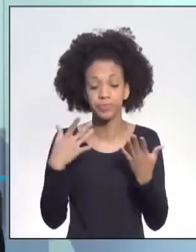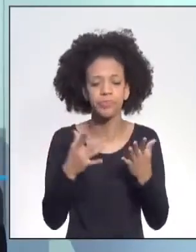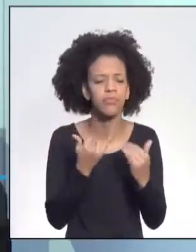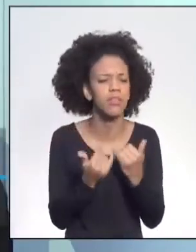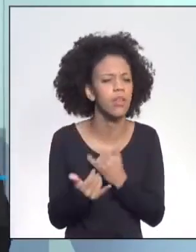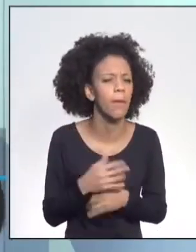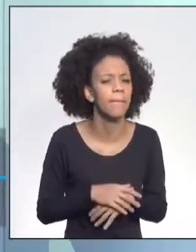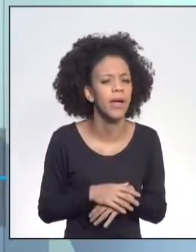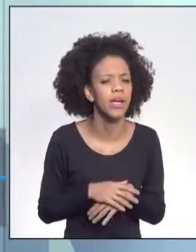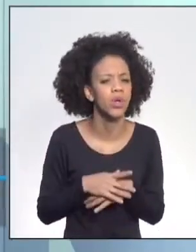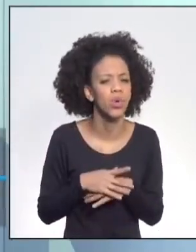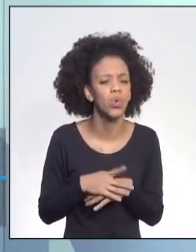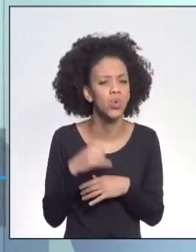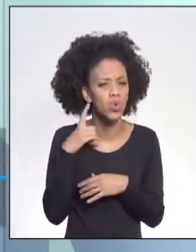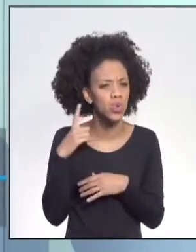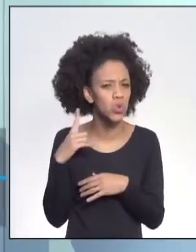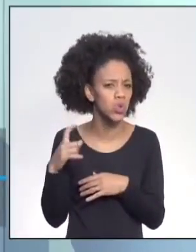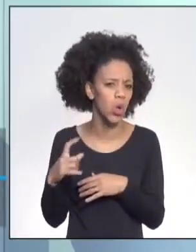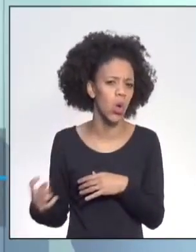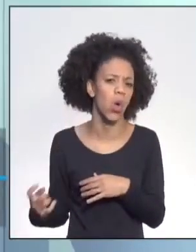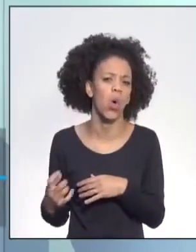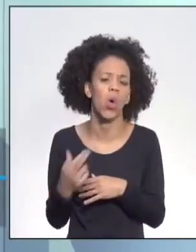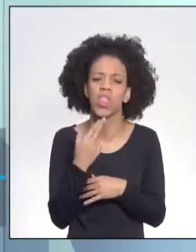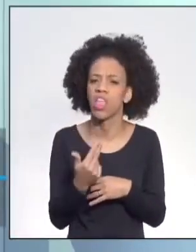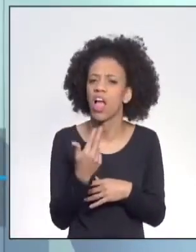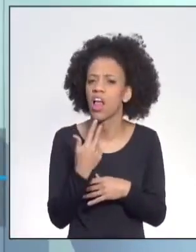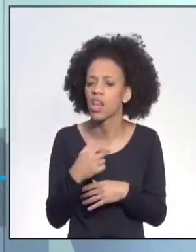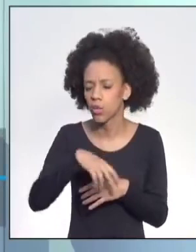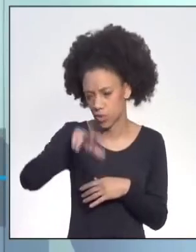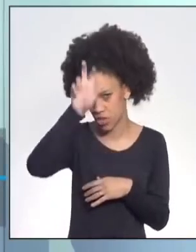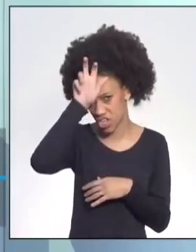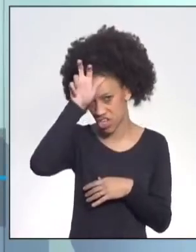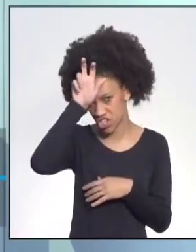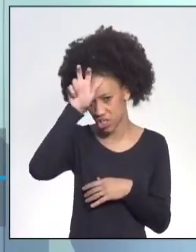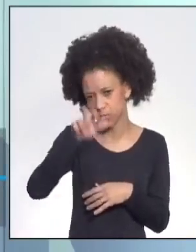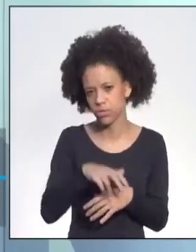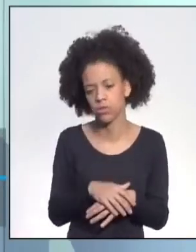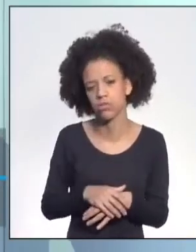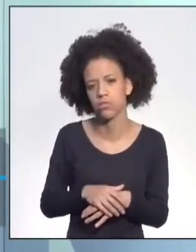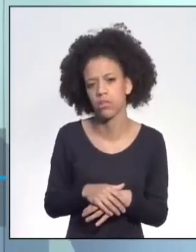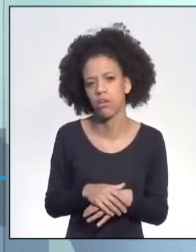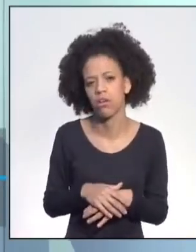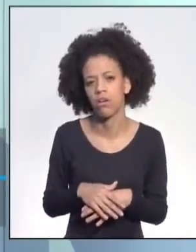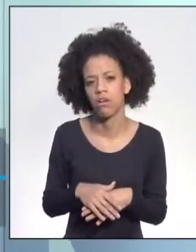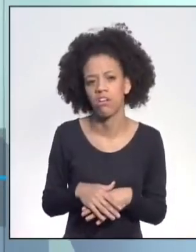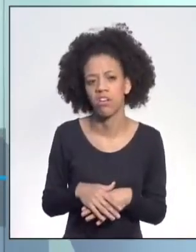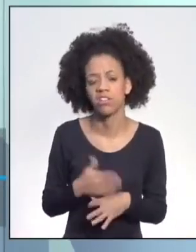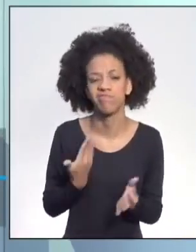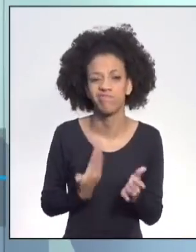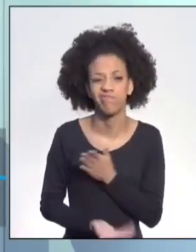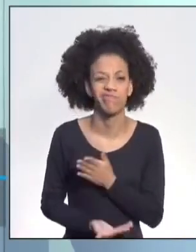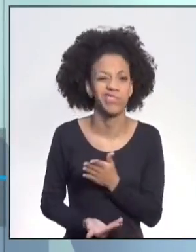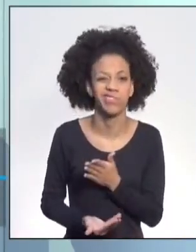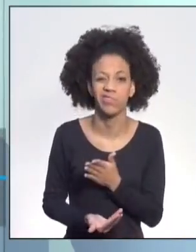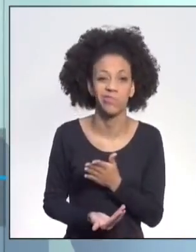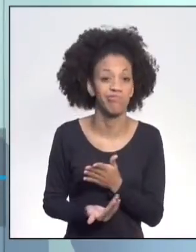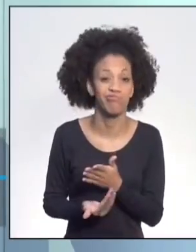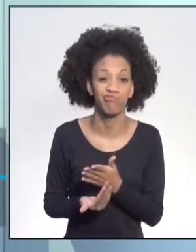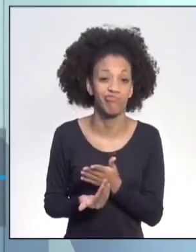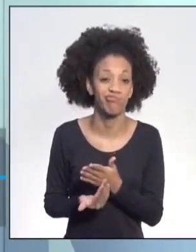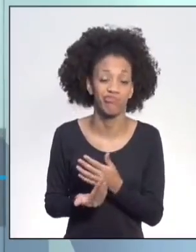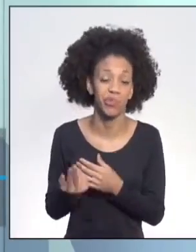o som dessa língua antiga dos egípcios, né, os hieroglifos, se perdeu no tempo. Não tem como mais